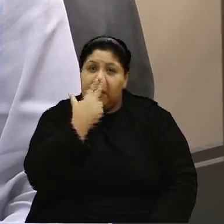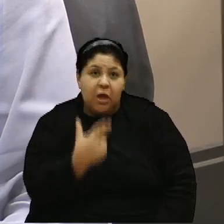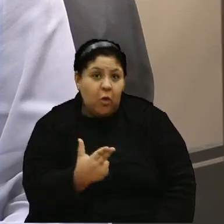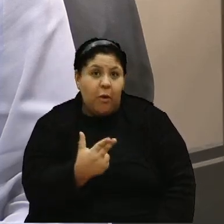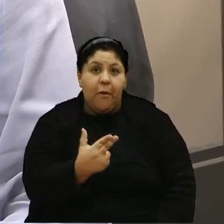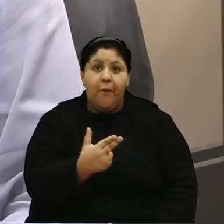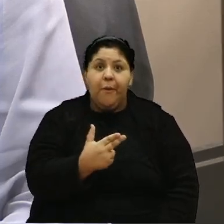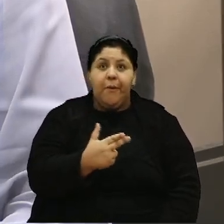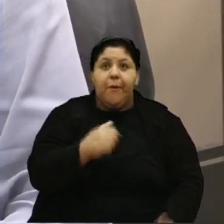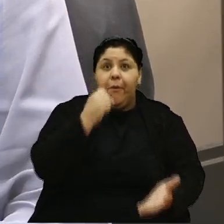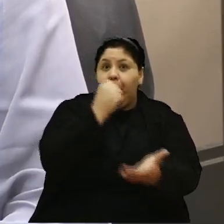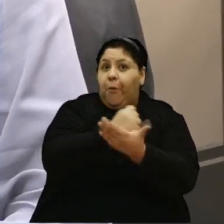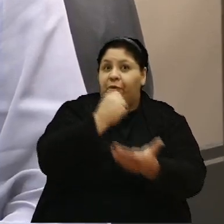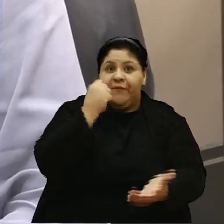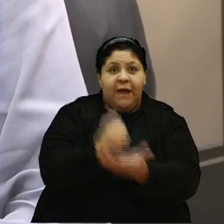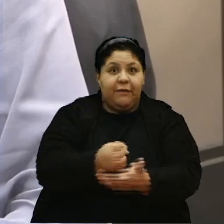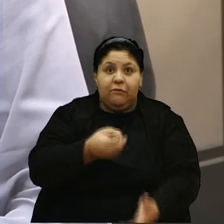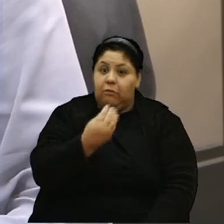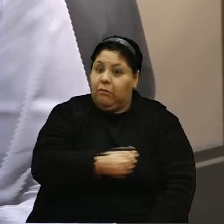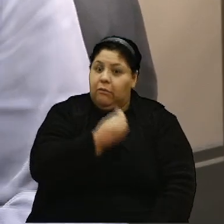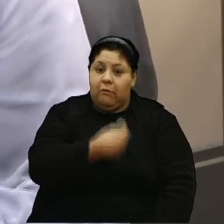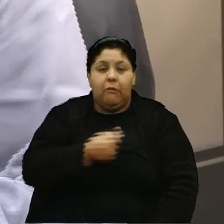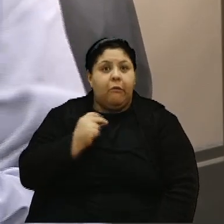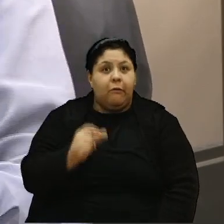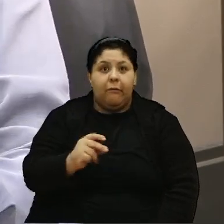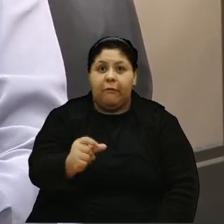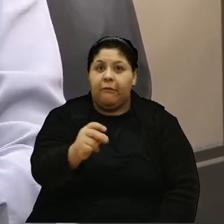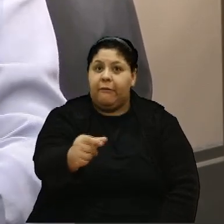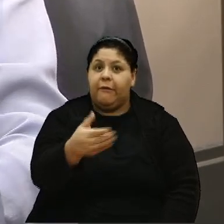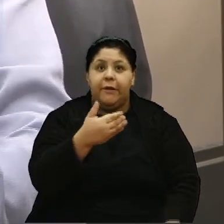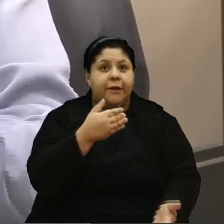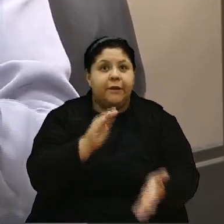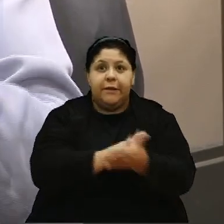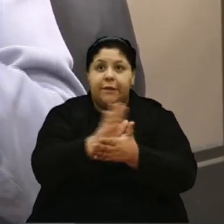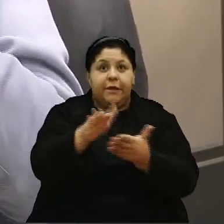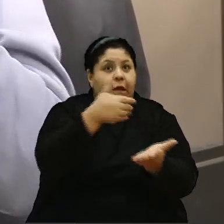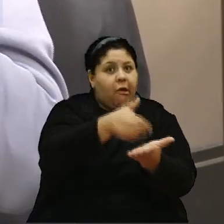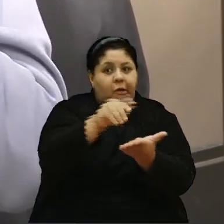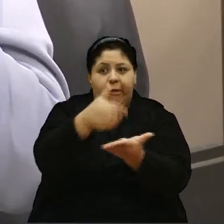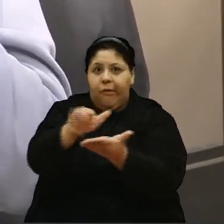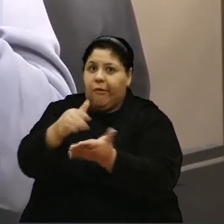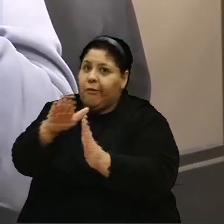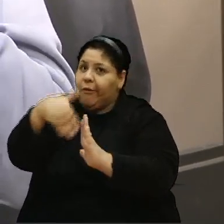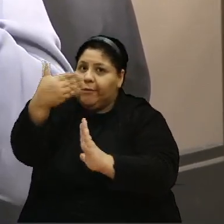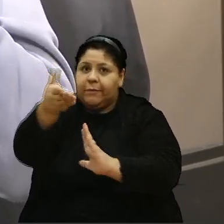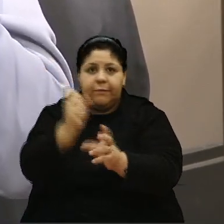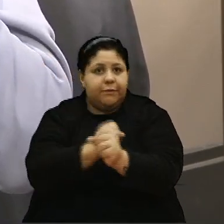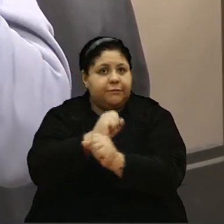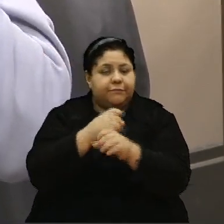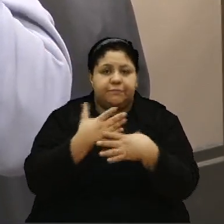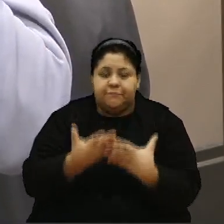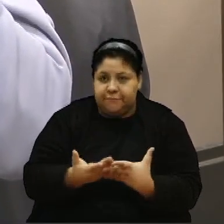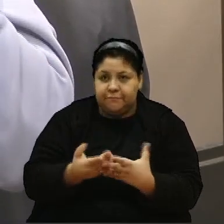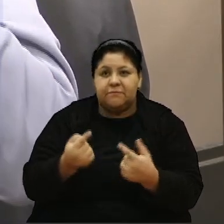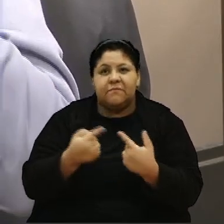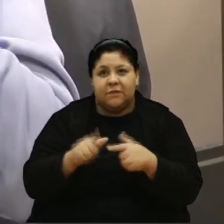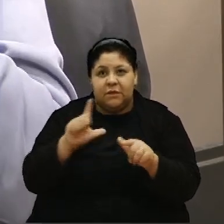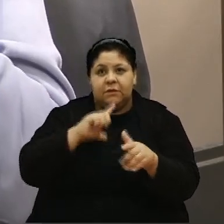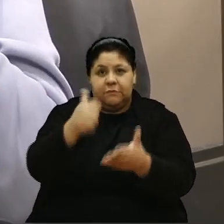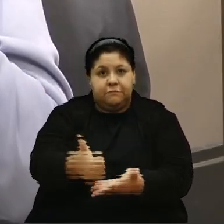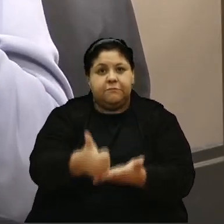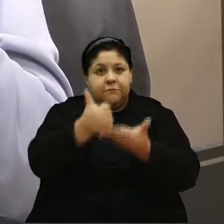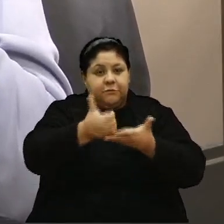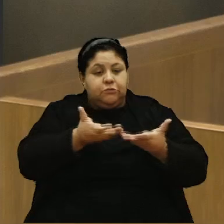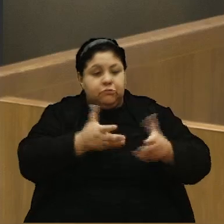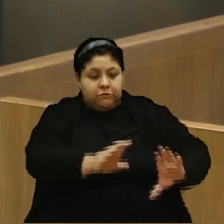né? Ele é vitalício, ninguém vai para a rua. Então, podem ficar tranquilos que vai ser assim pelos próximos anos, mas conta comigo na oposição.